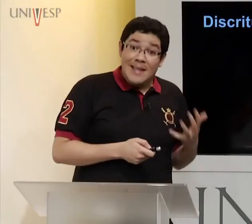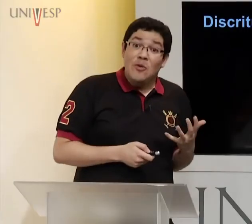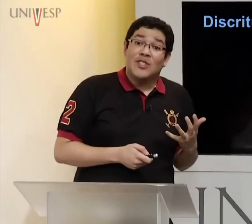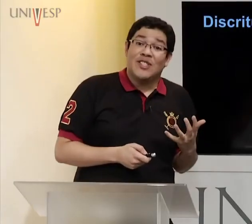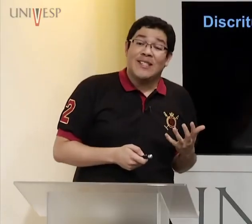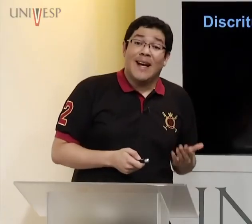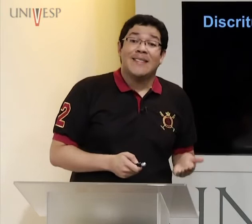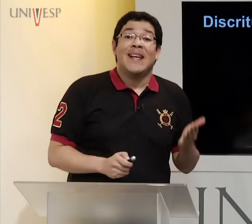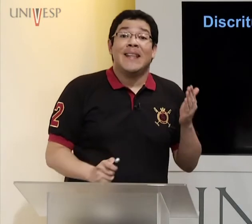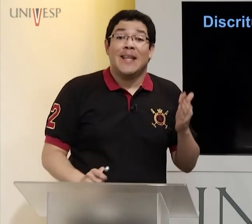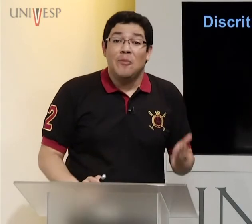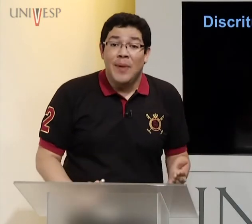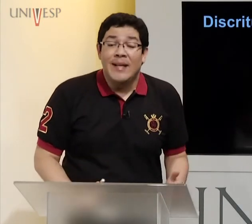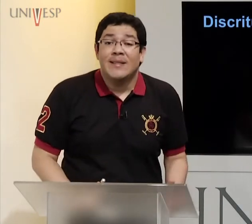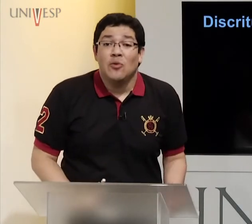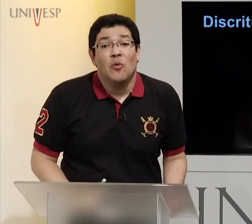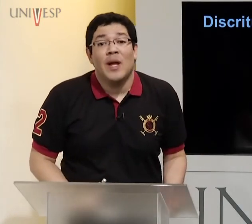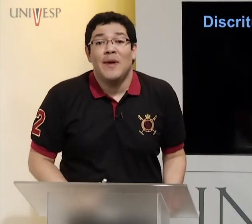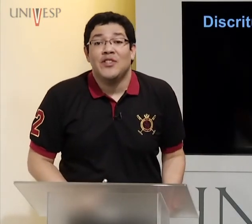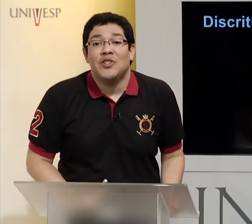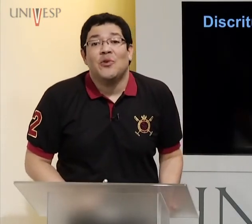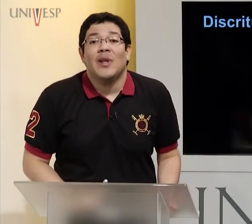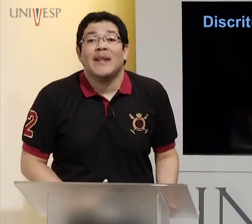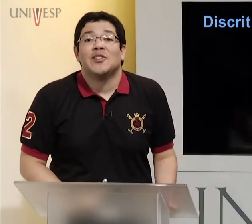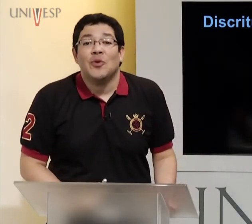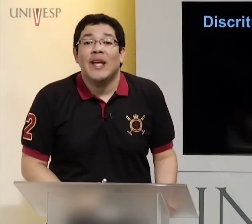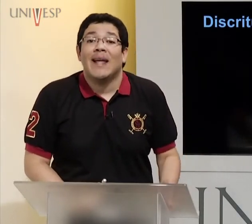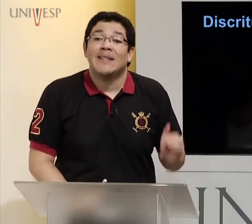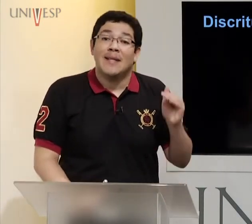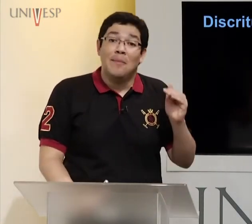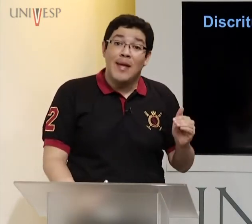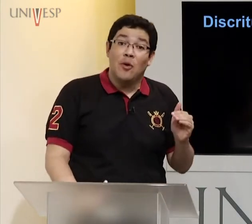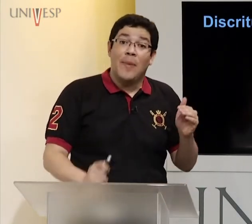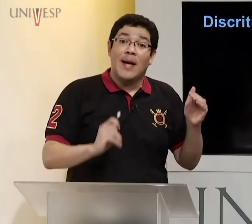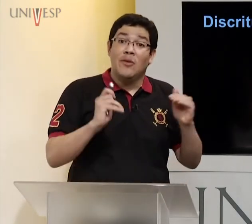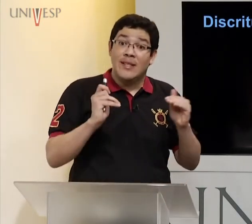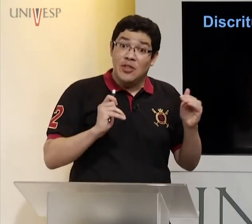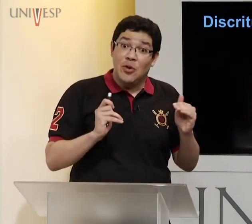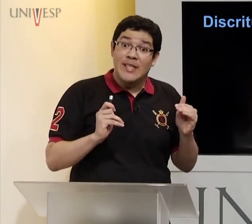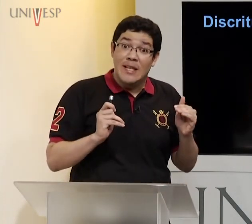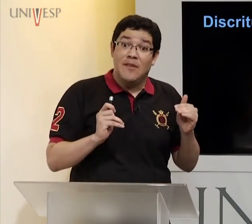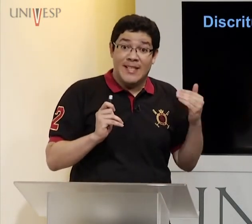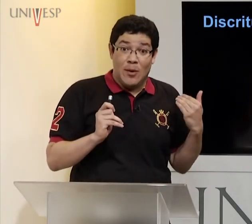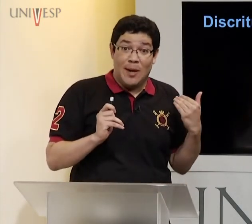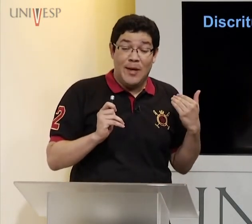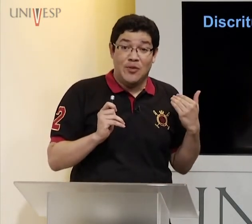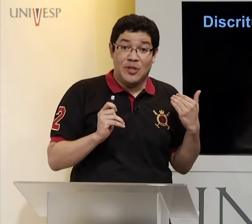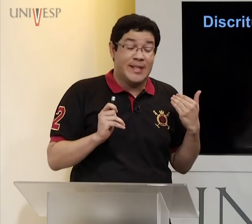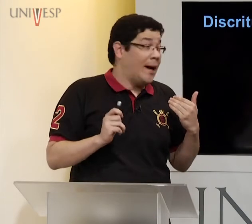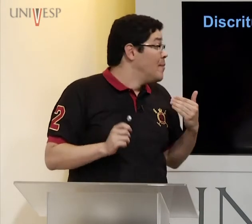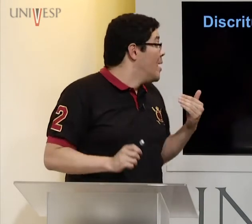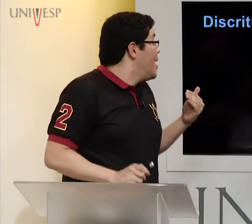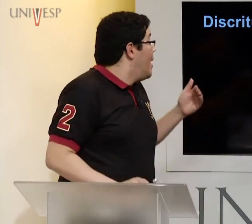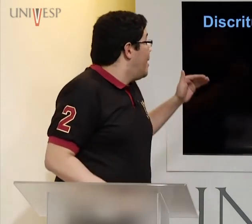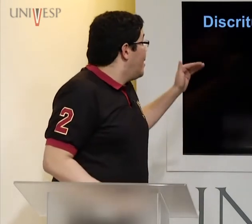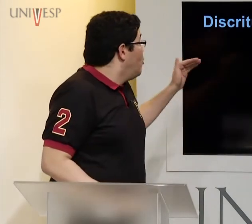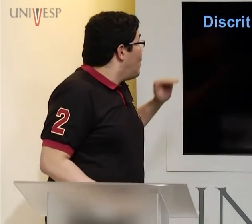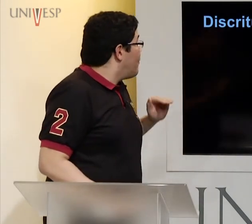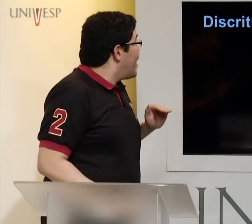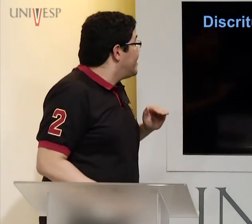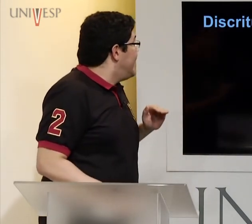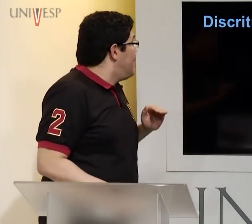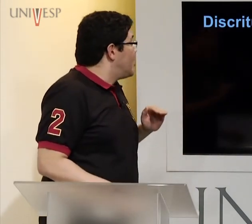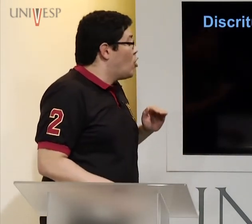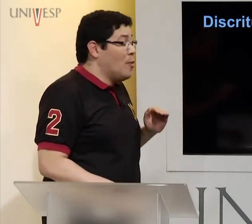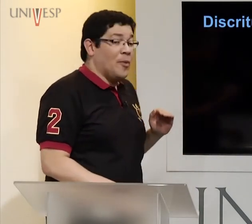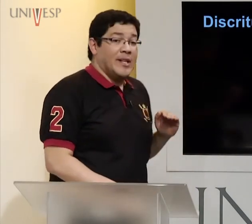As línguas de sinais também são duplamente articuladas, porque elas também operam nesses dois níveis que eu acabei de mostrar. Uma